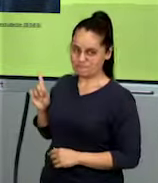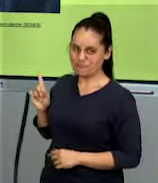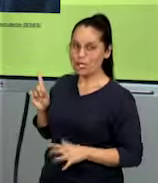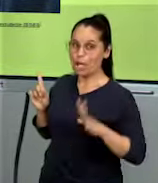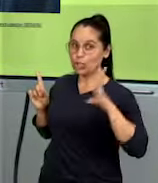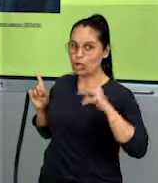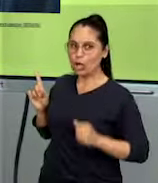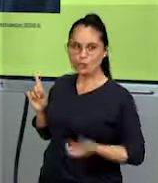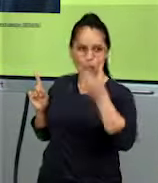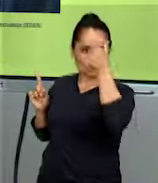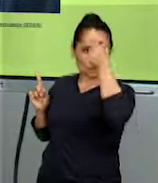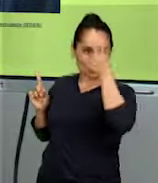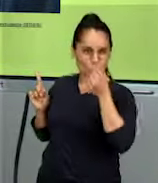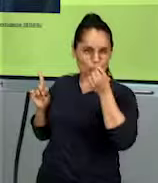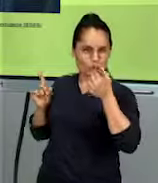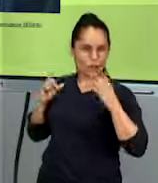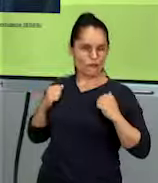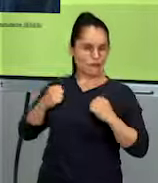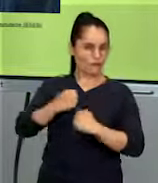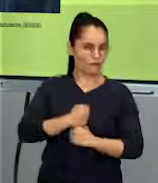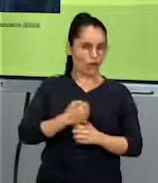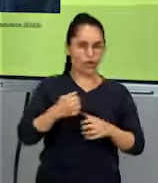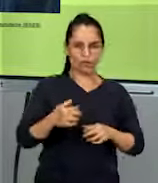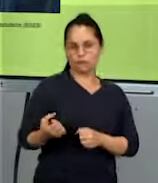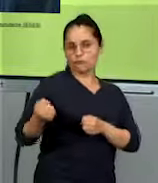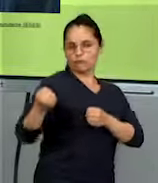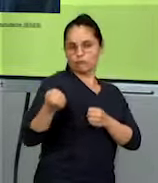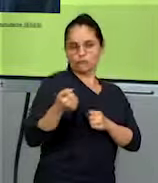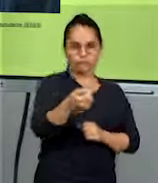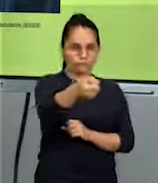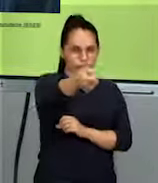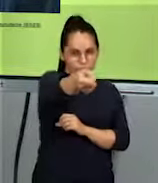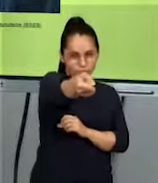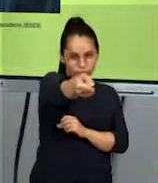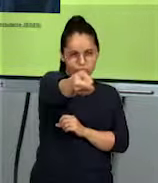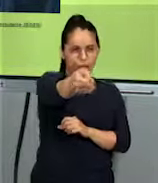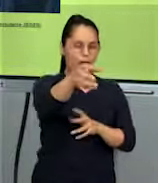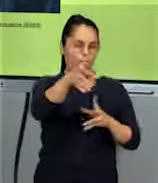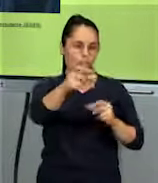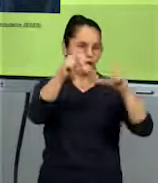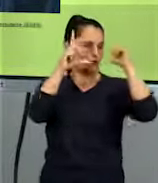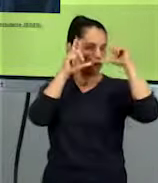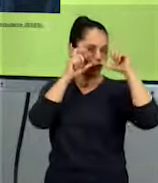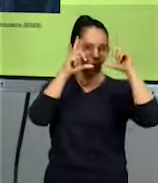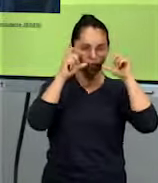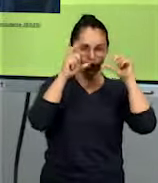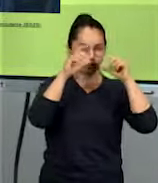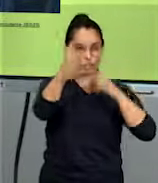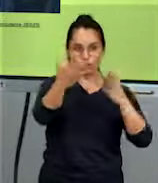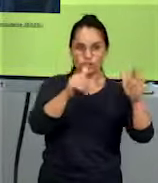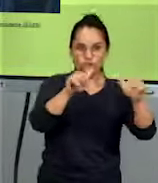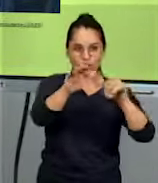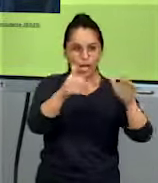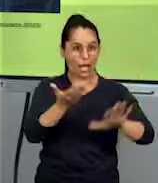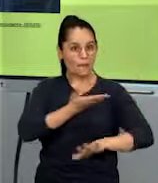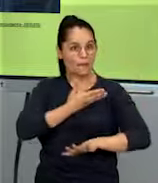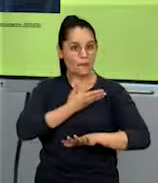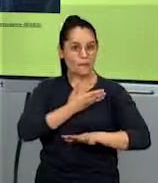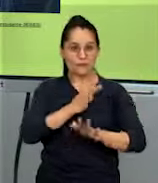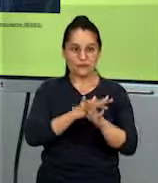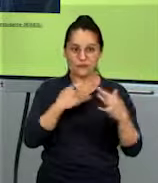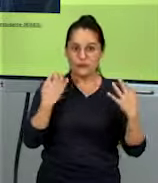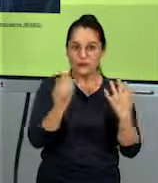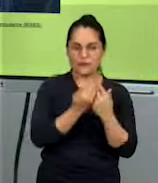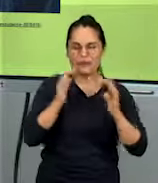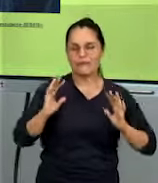de beca e capelo, teve foto, teve comemoração, a gente chama os amigos, a gente chama os parentes, é uma festa.